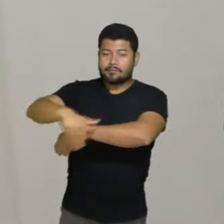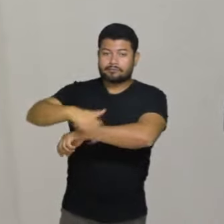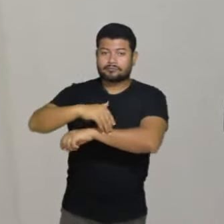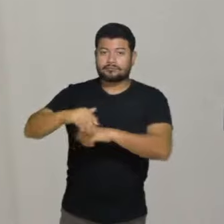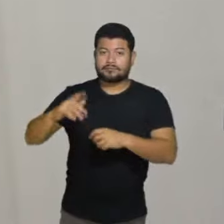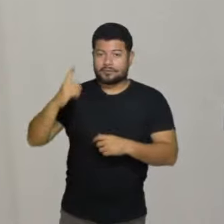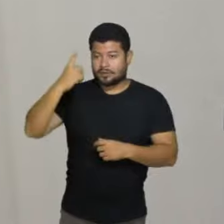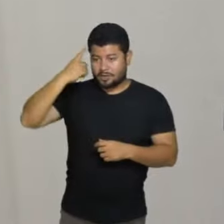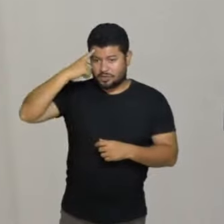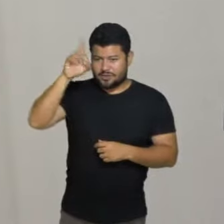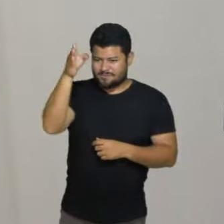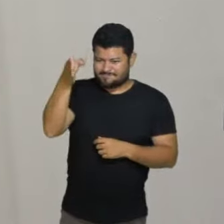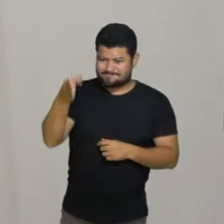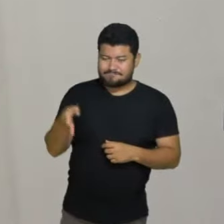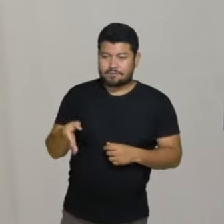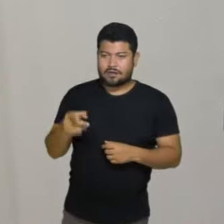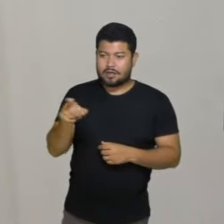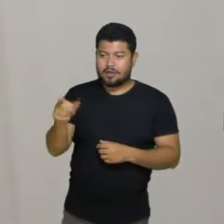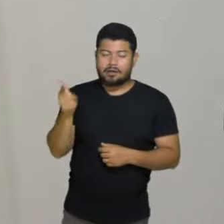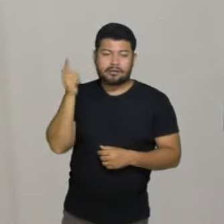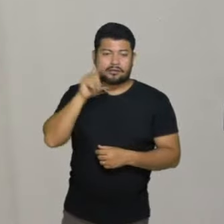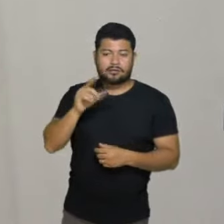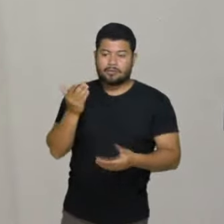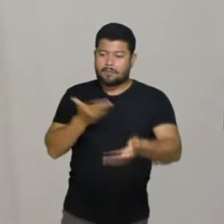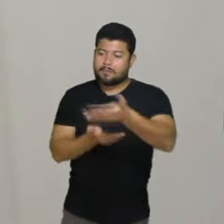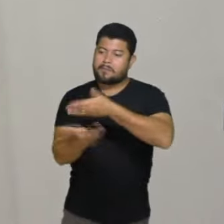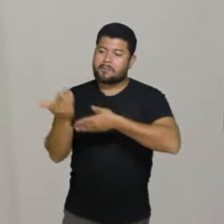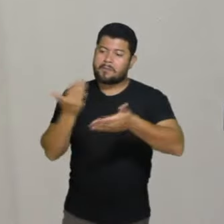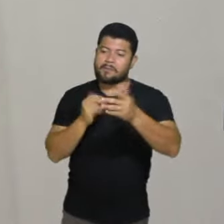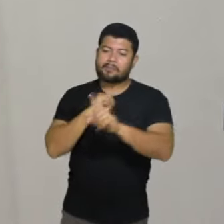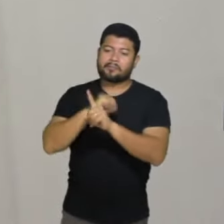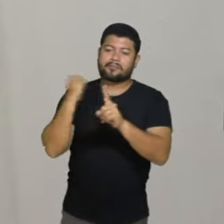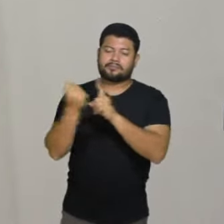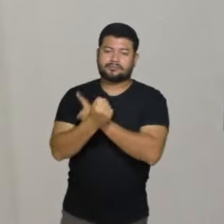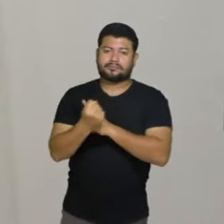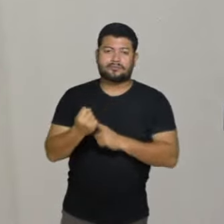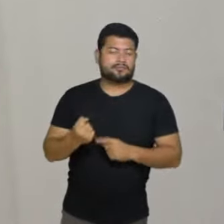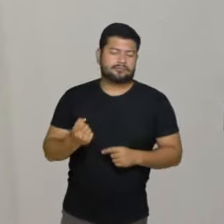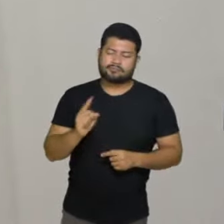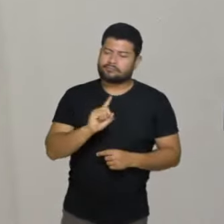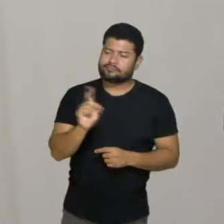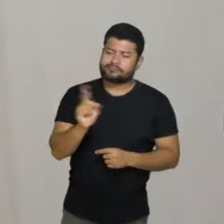o preso vai se ressocializar. Está provado...